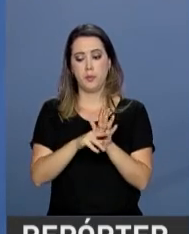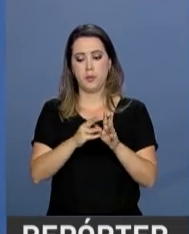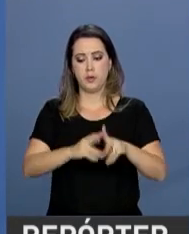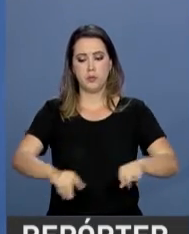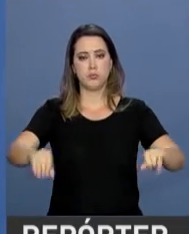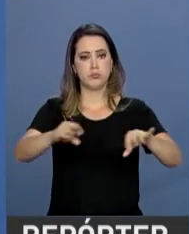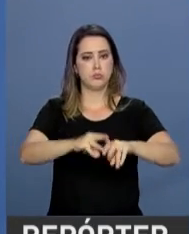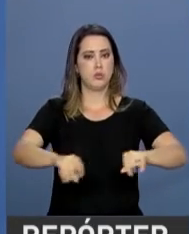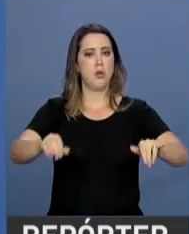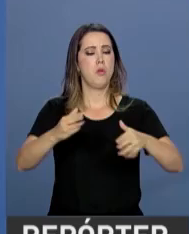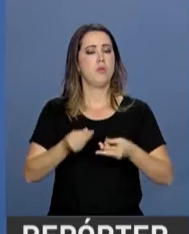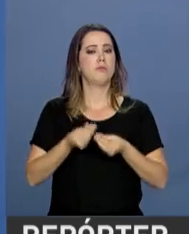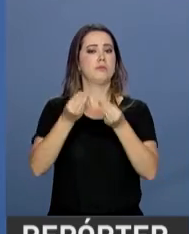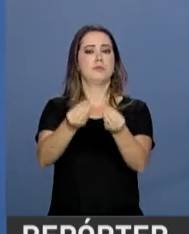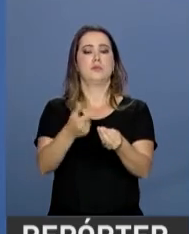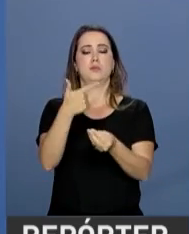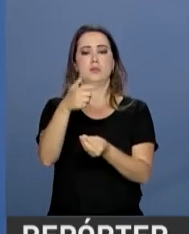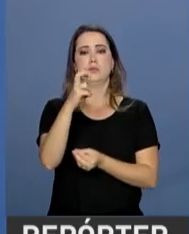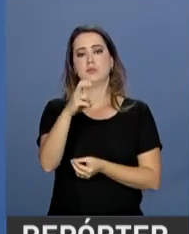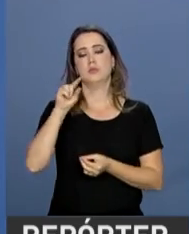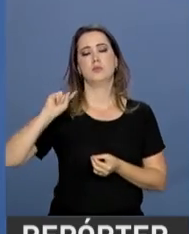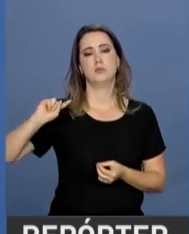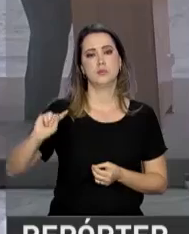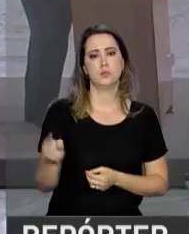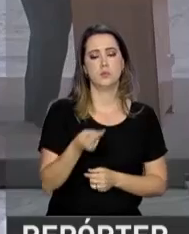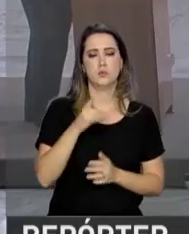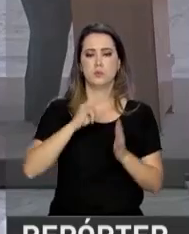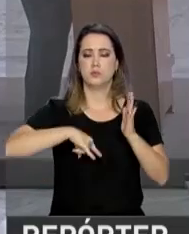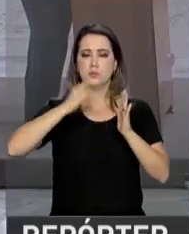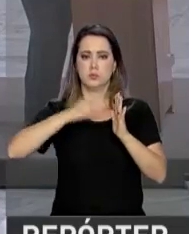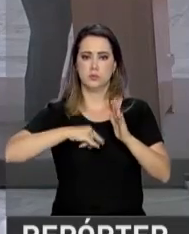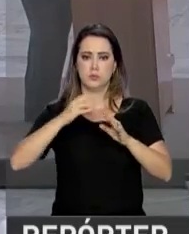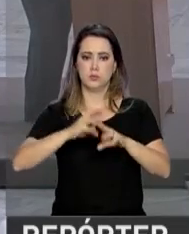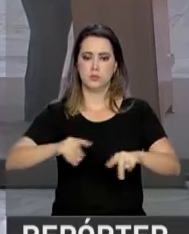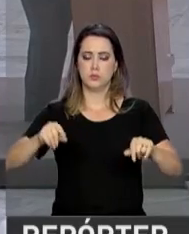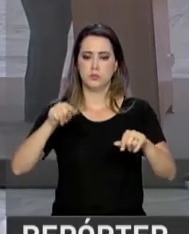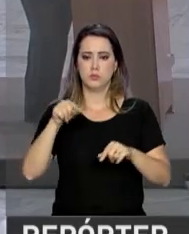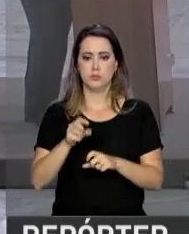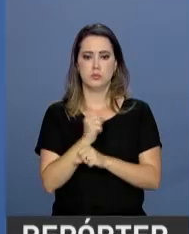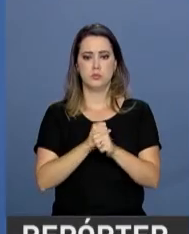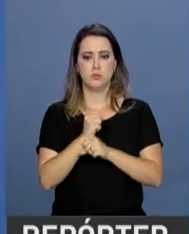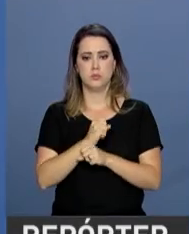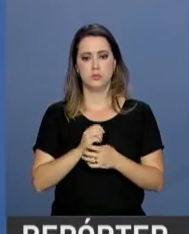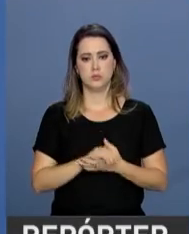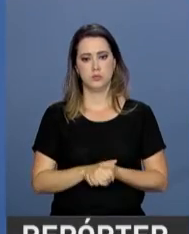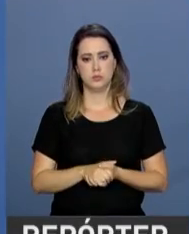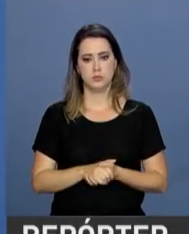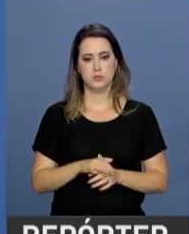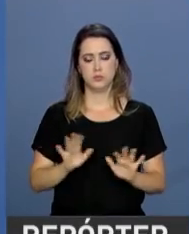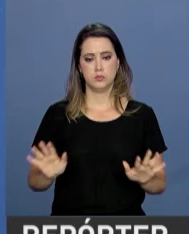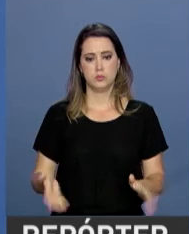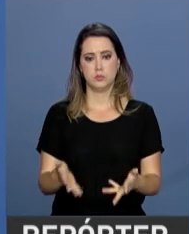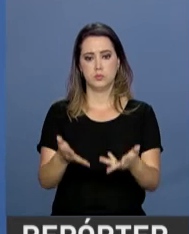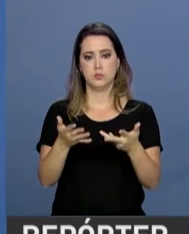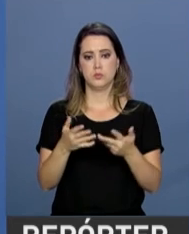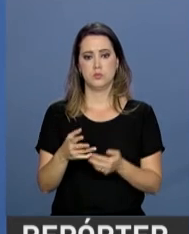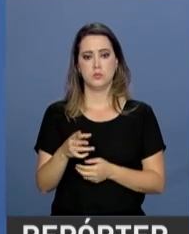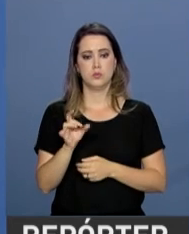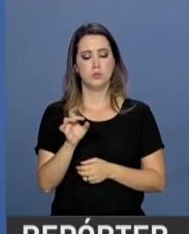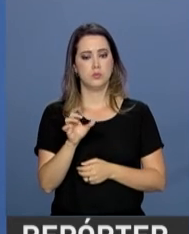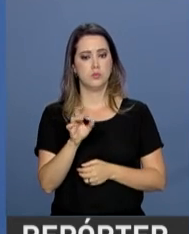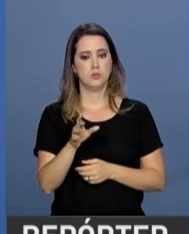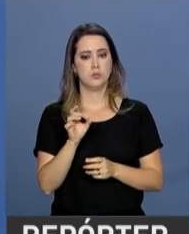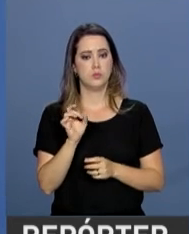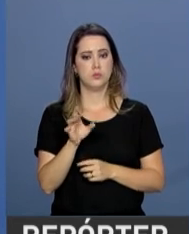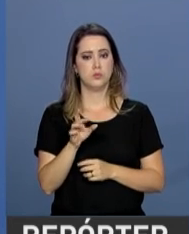entregar mais 25 mil títulos de propriedade no campo neste ano para produzir não basta